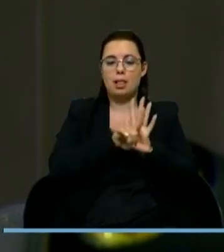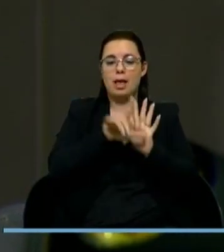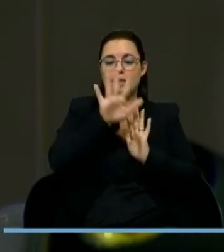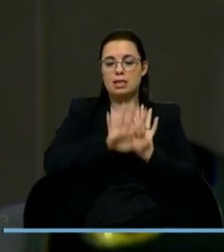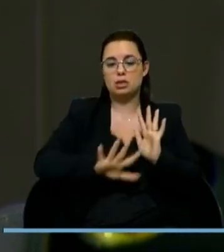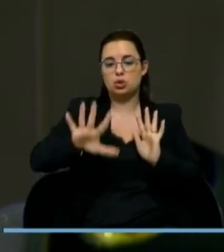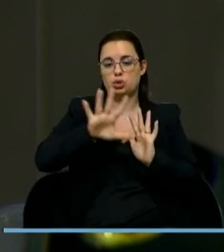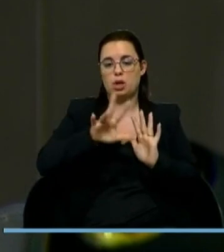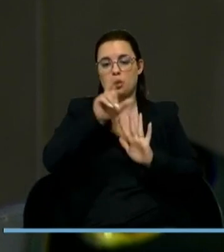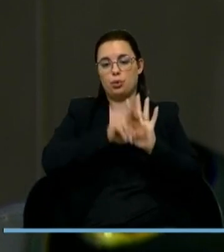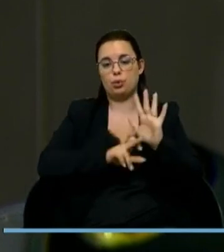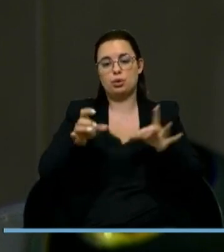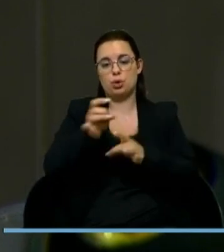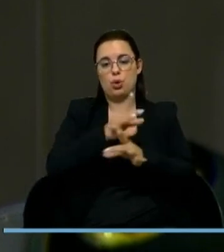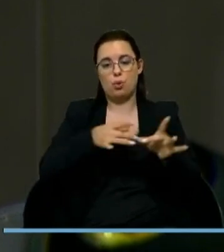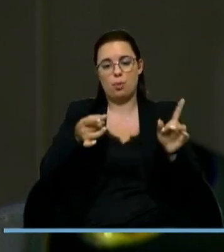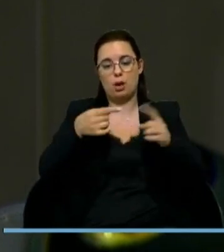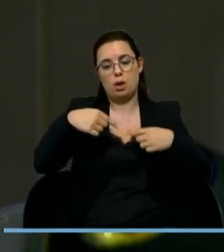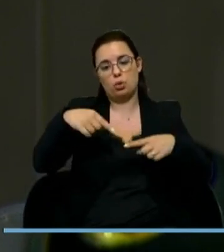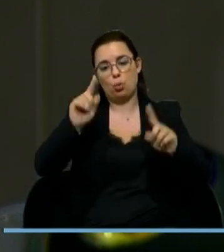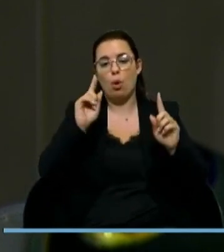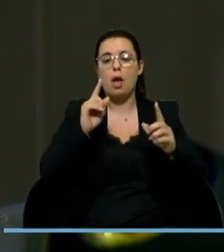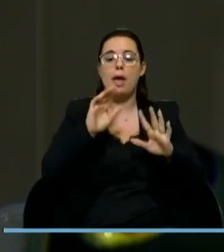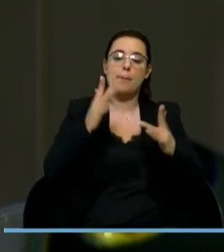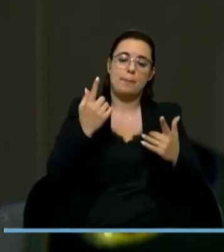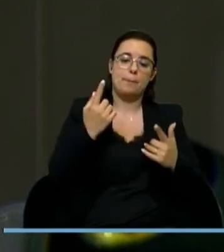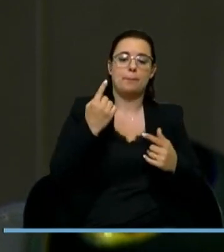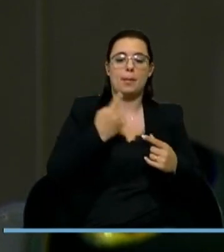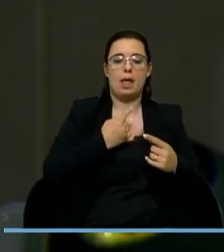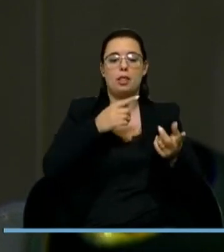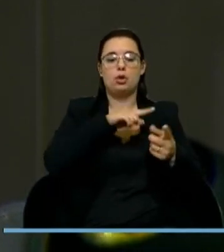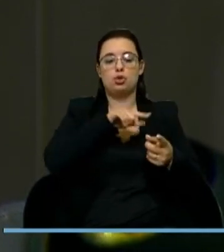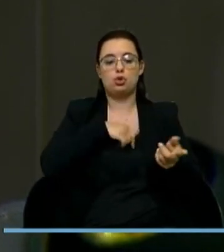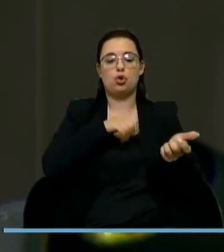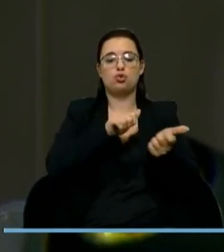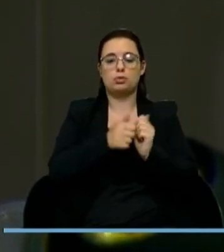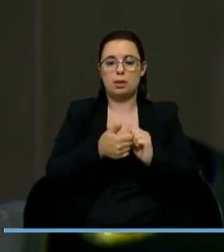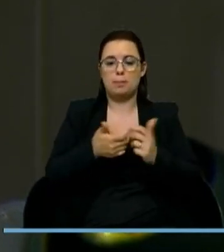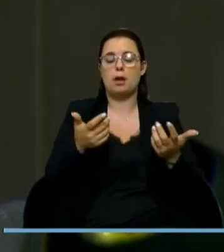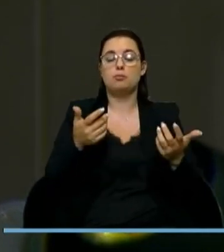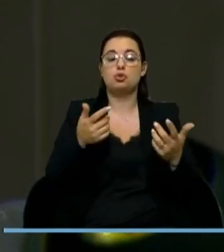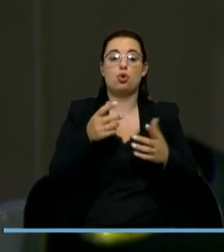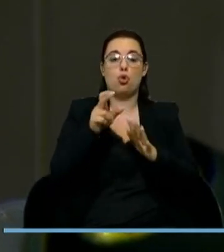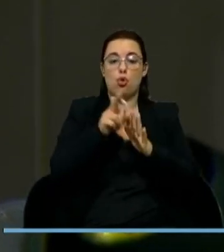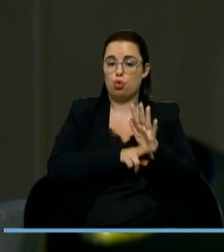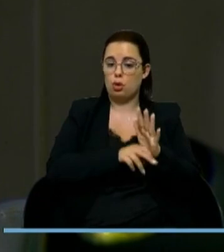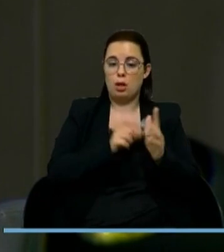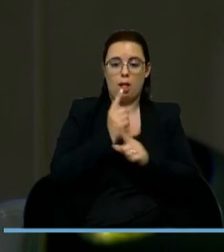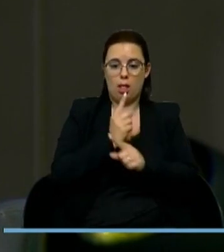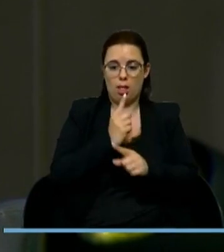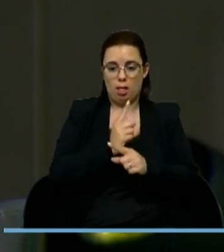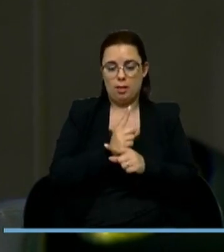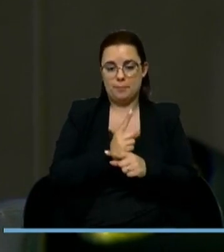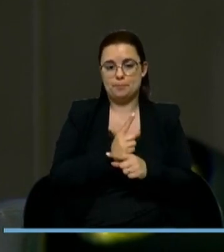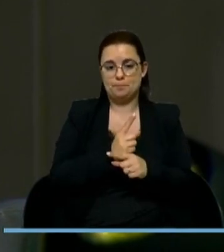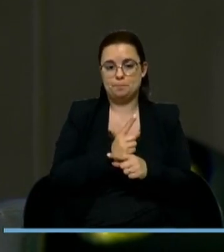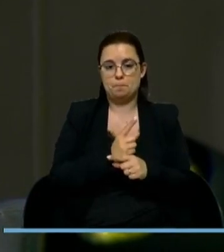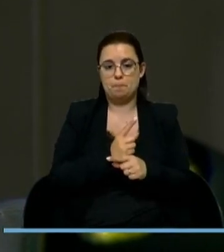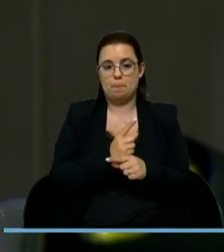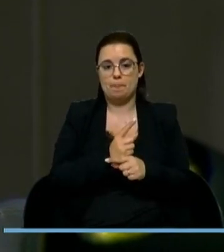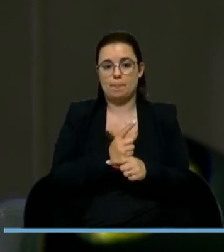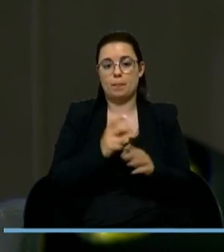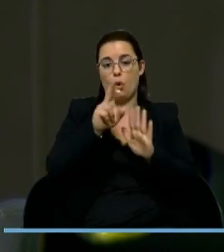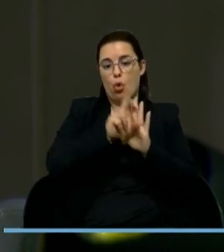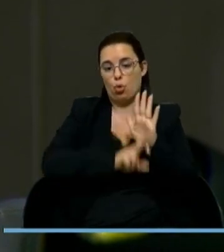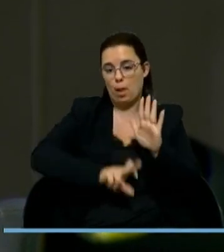da regulação europeia, portanto é necessário fazer essas alterações. Portanto, o regulamento está em vigor e aquilo que o regulamento, no fundo, antes de responder à sua questão, aquilo que